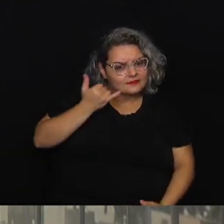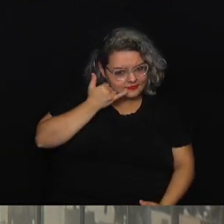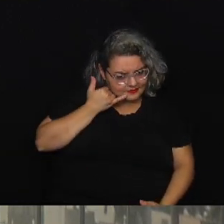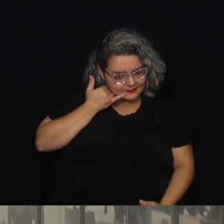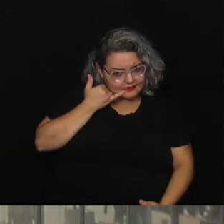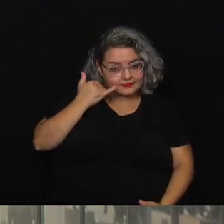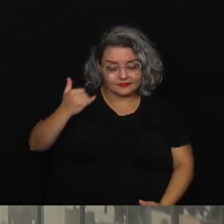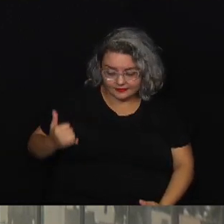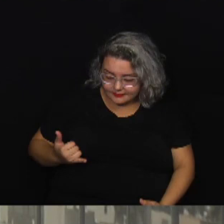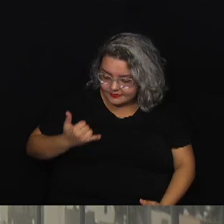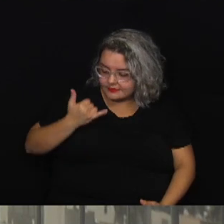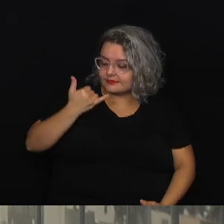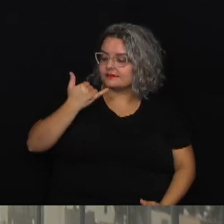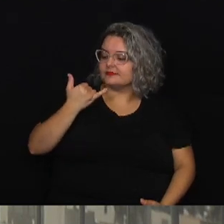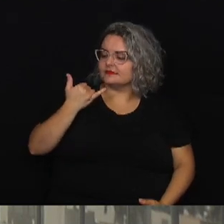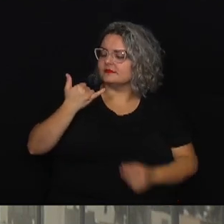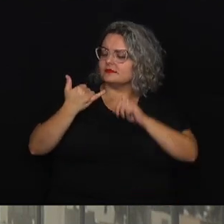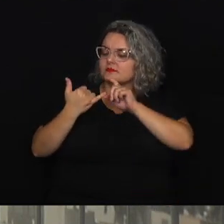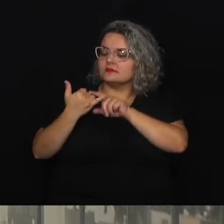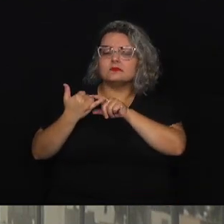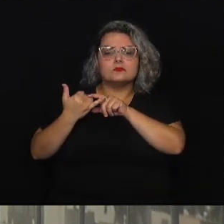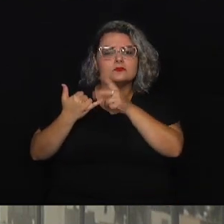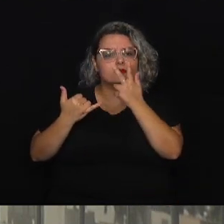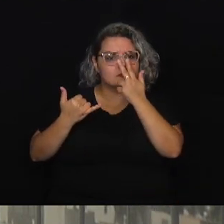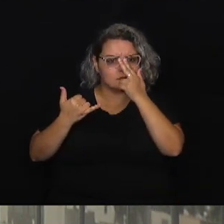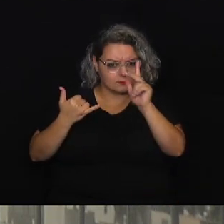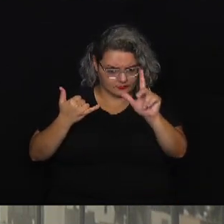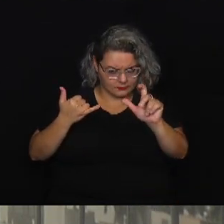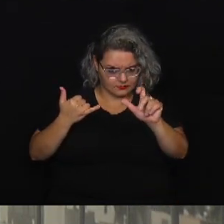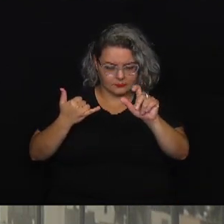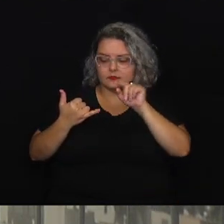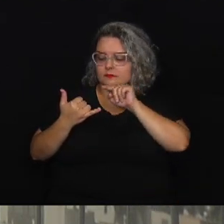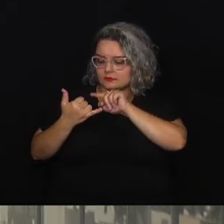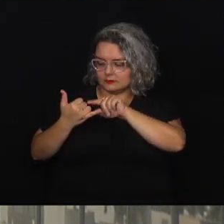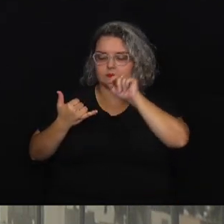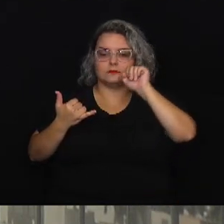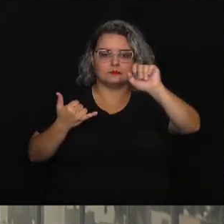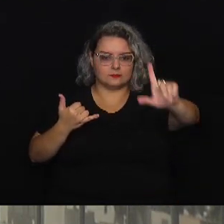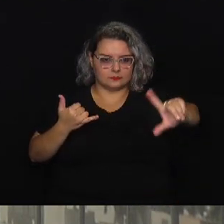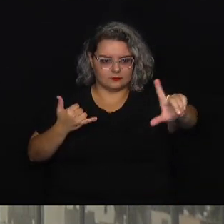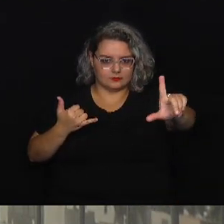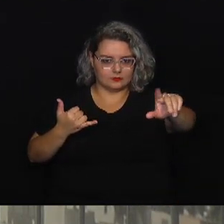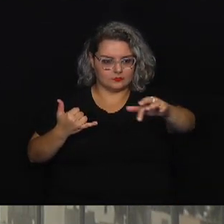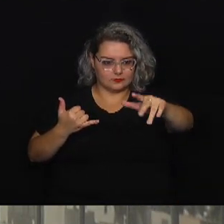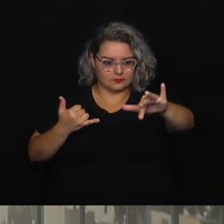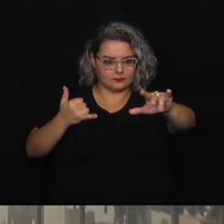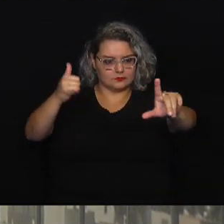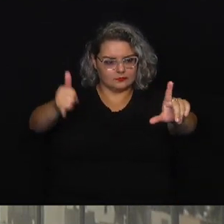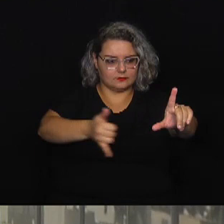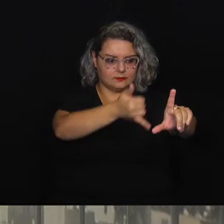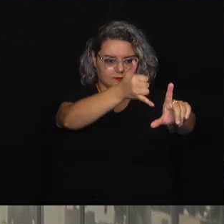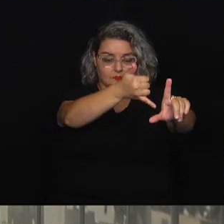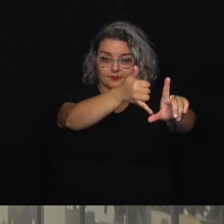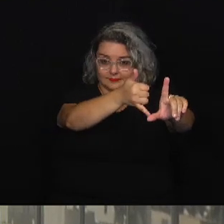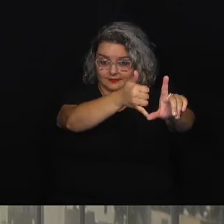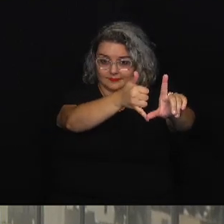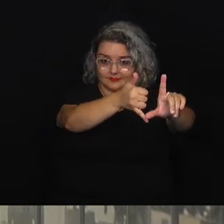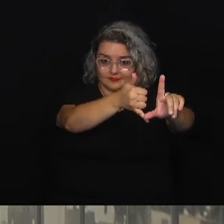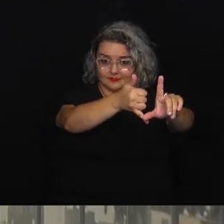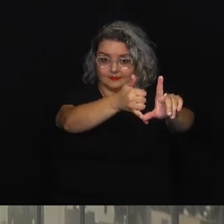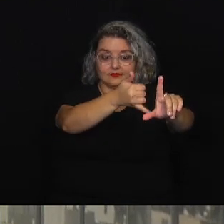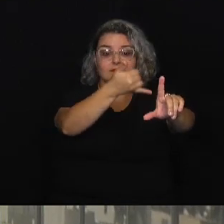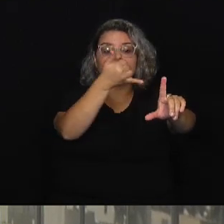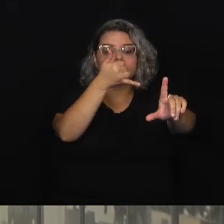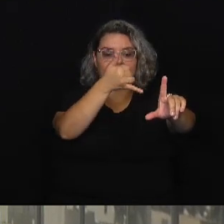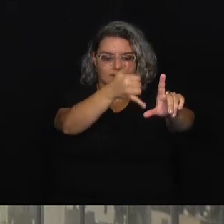perto? Pegue o celular, abre a câmera como se fosse tirar uma foto e você vai apontar aqui, ó, para este QR Code. Se